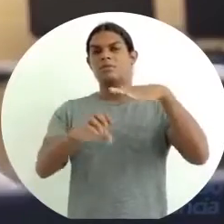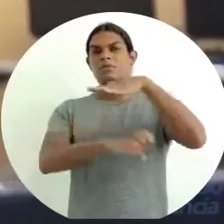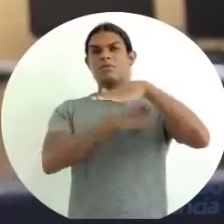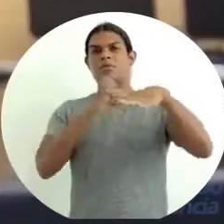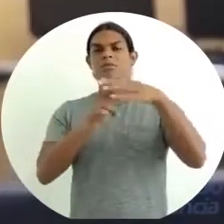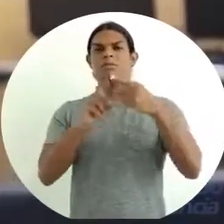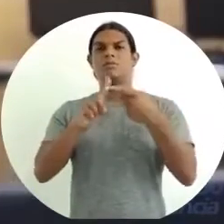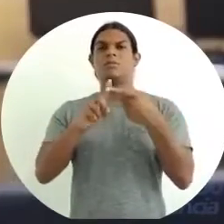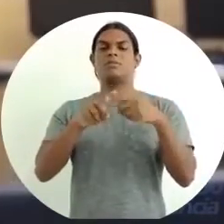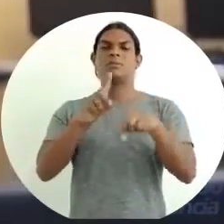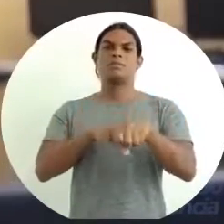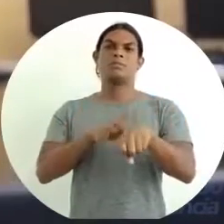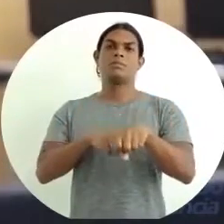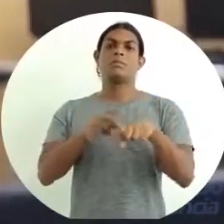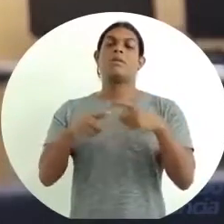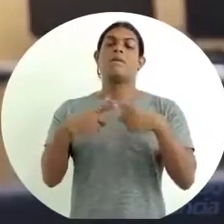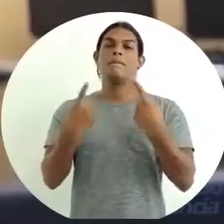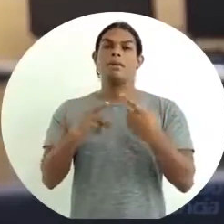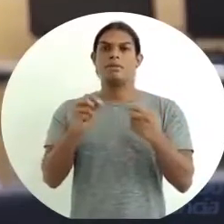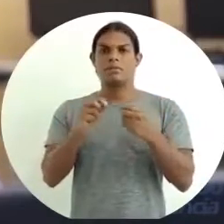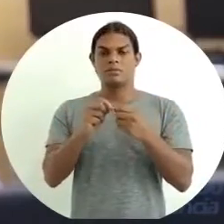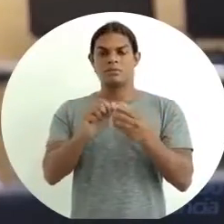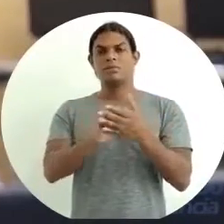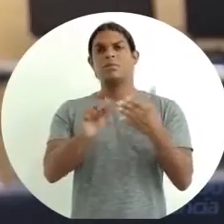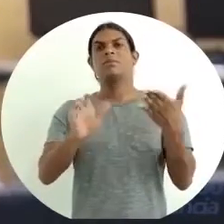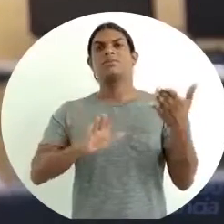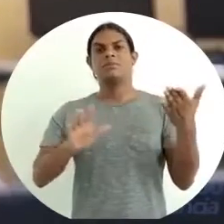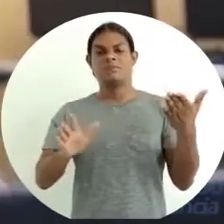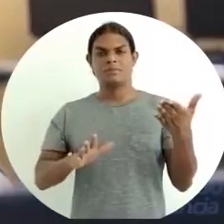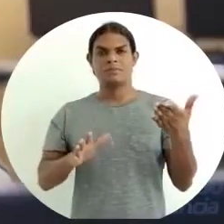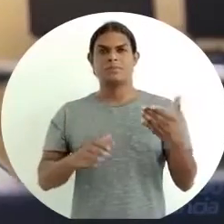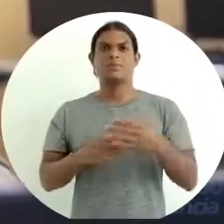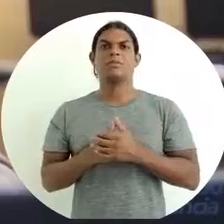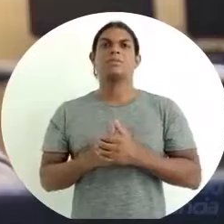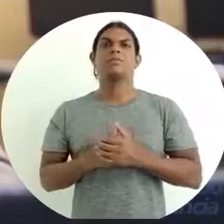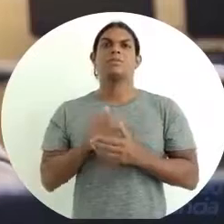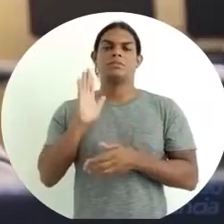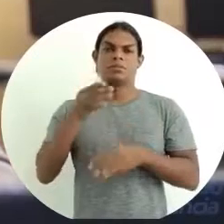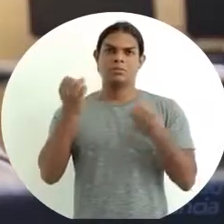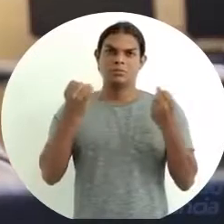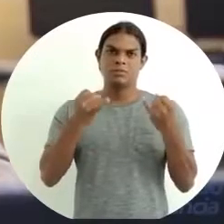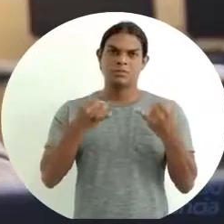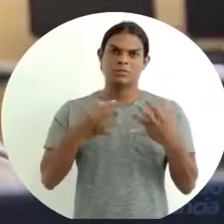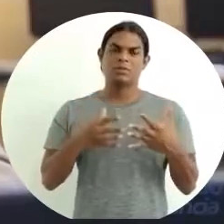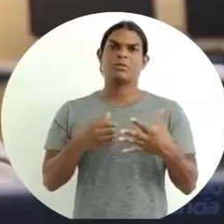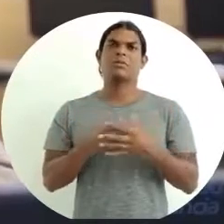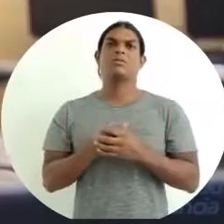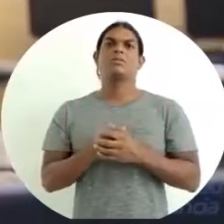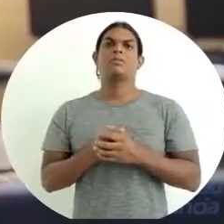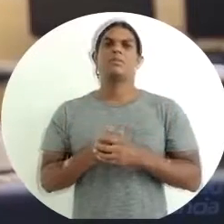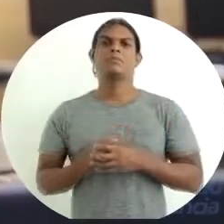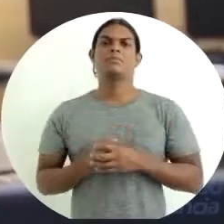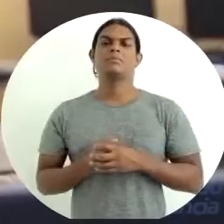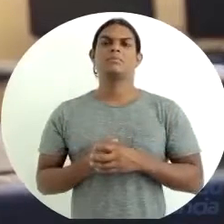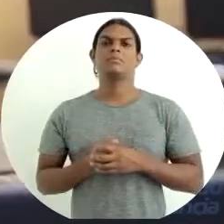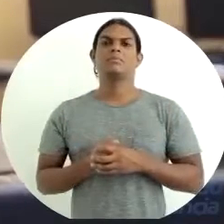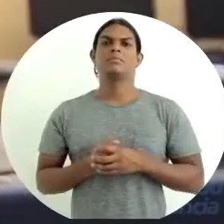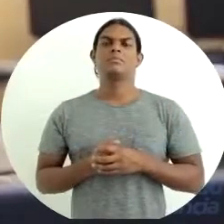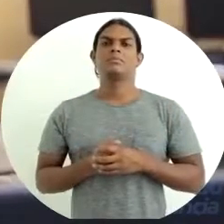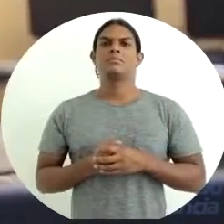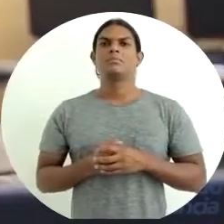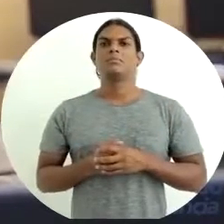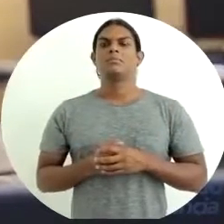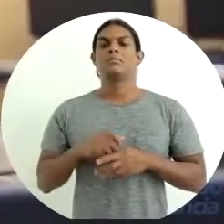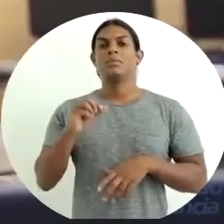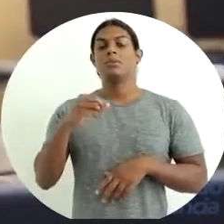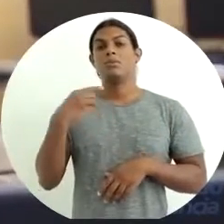trabalho, mas que esteja na execução da ordem, eu falava até agora, execução da ordem ou na realização do serviço sob a autoridade